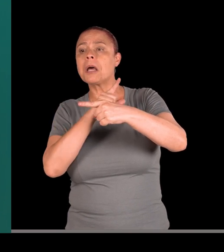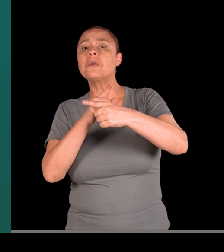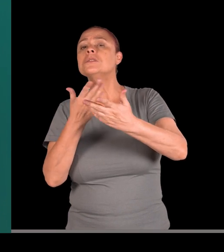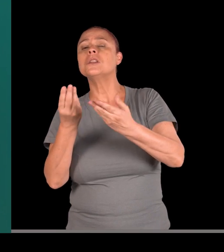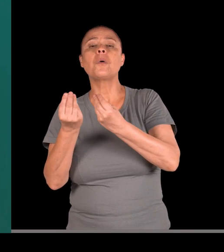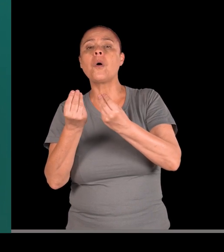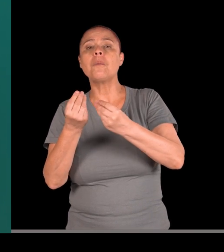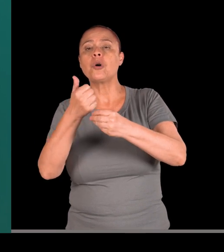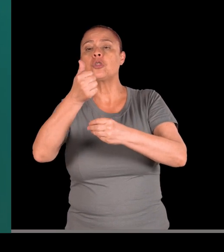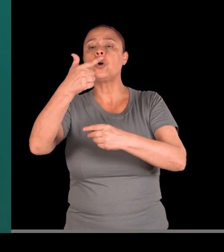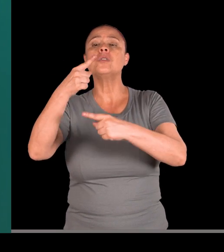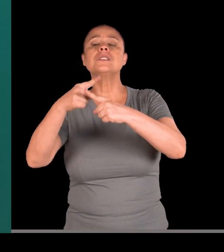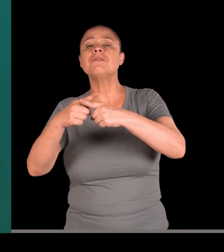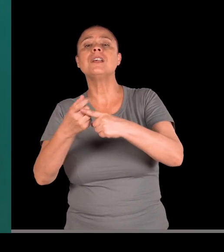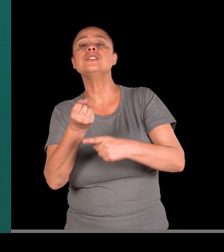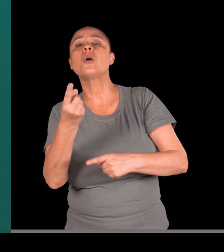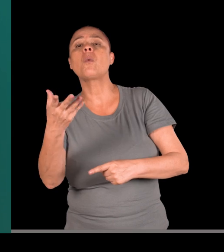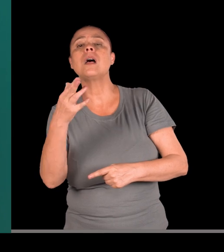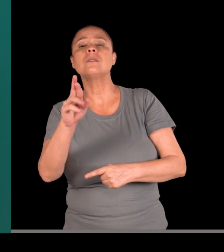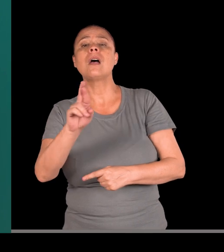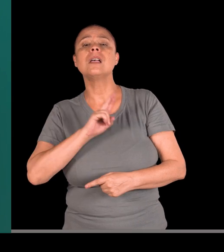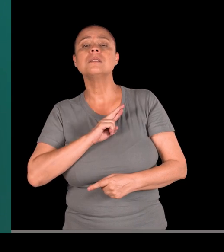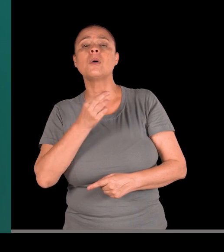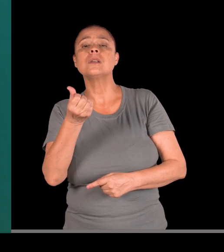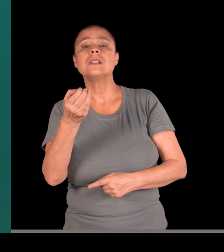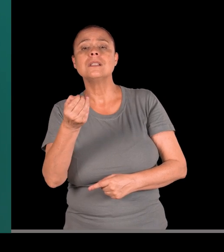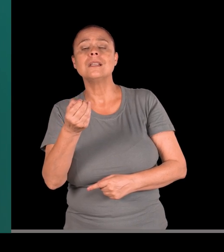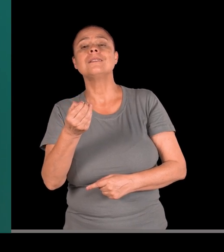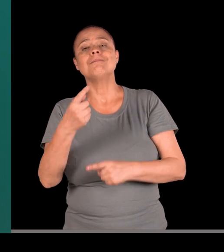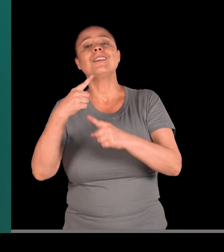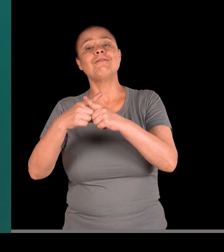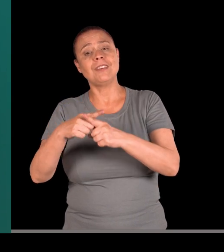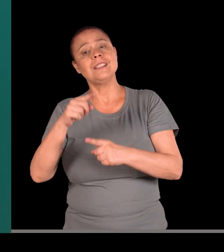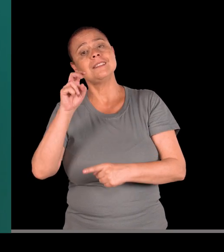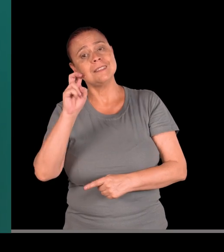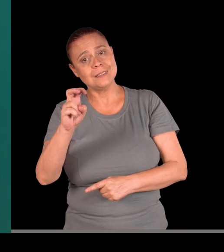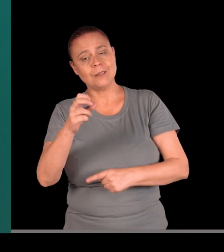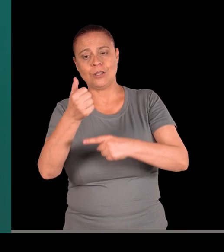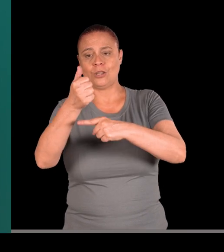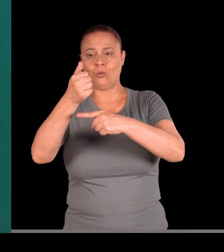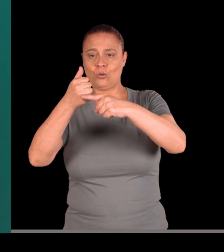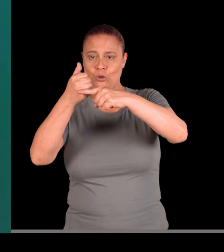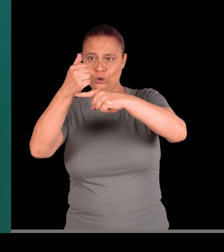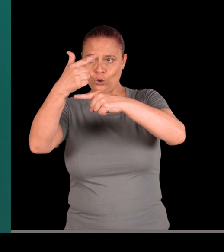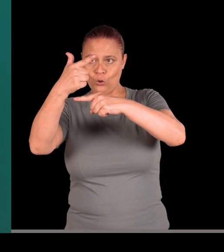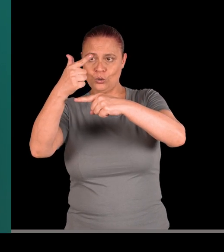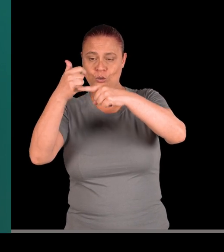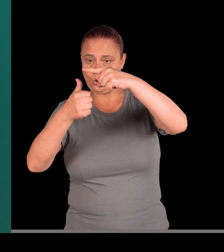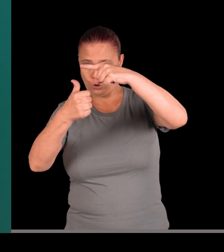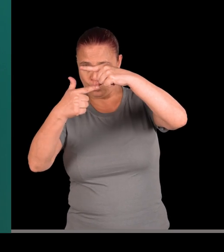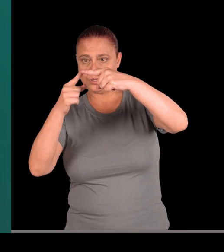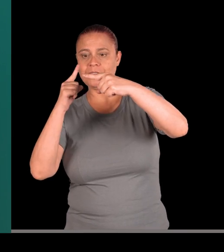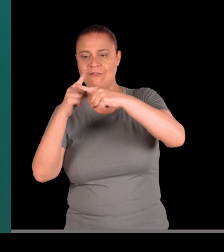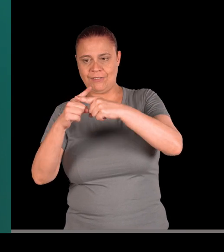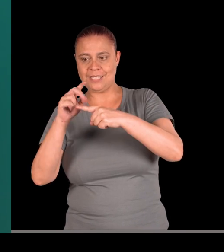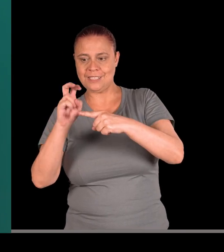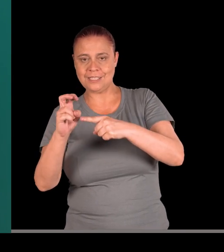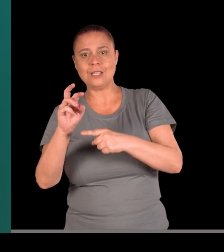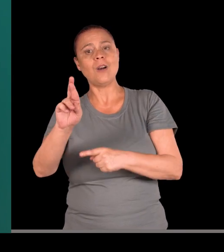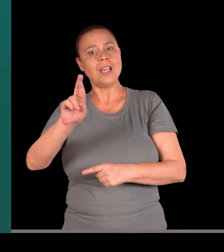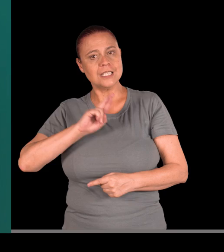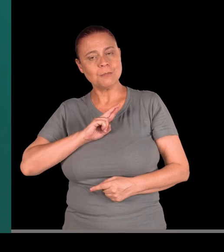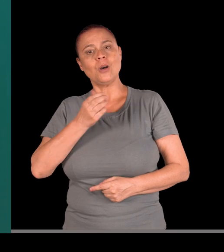chegar no 60, eu multiplico por quanto? Por 5. 12 vezes 5,